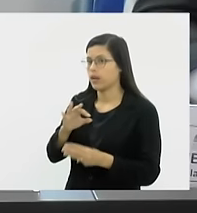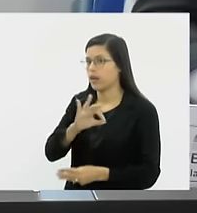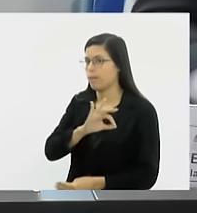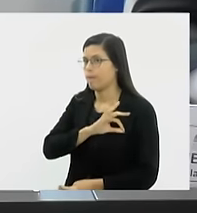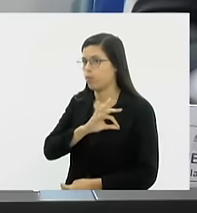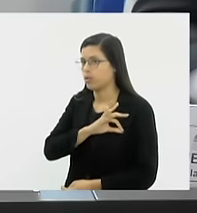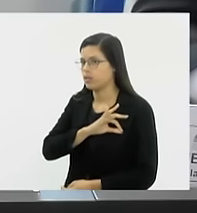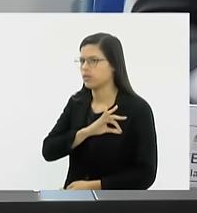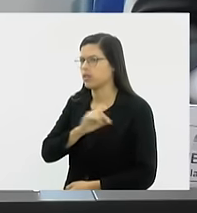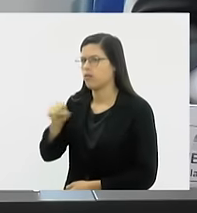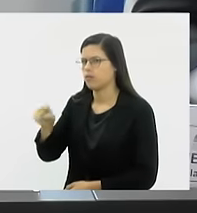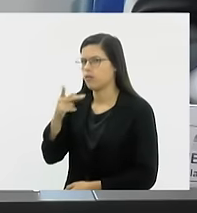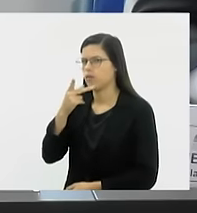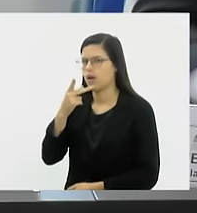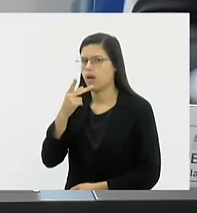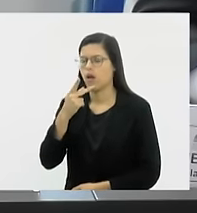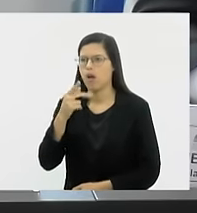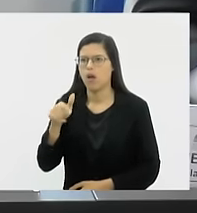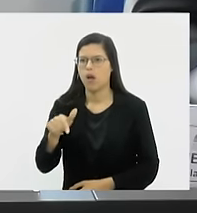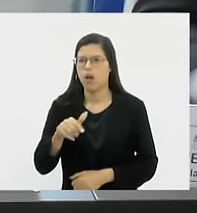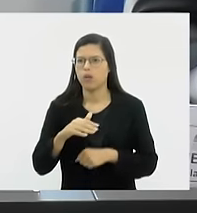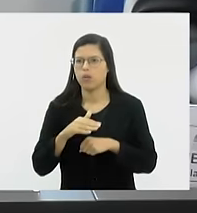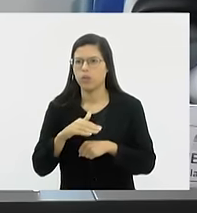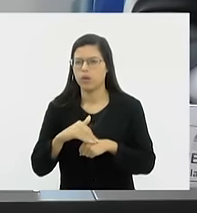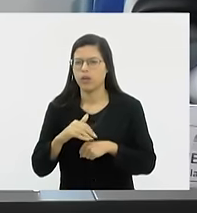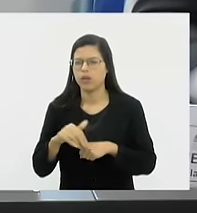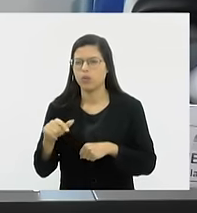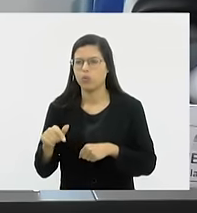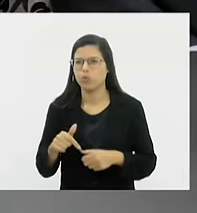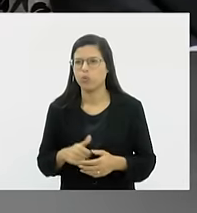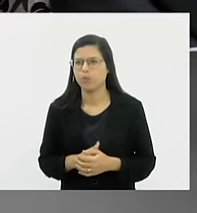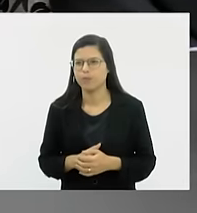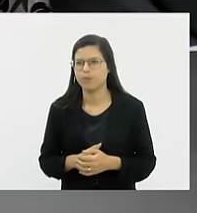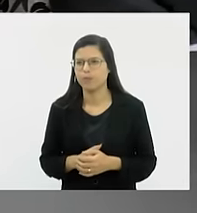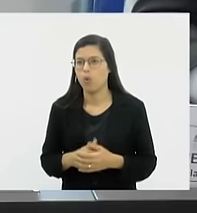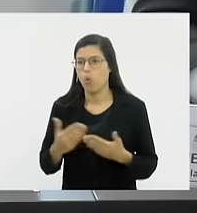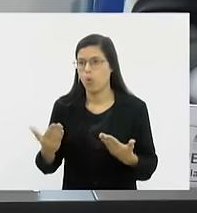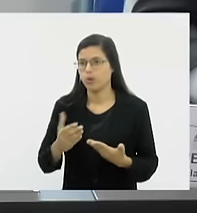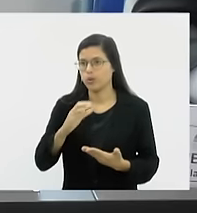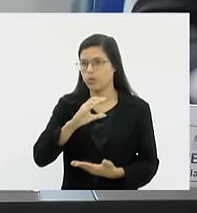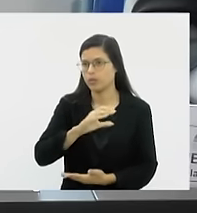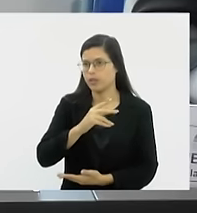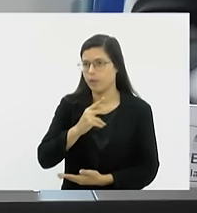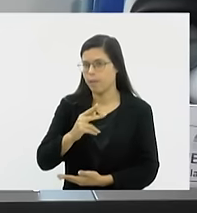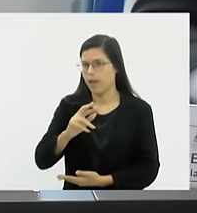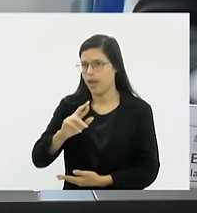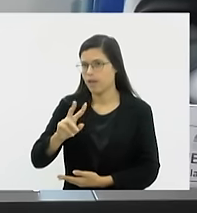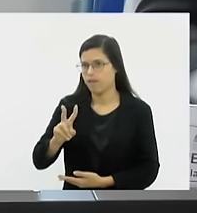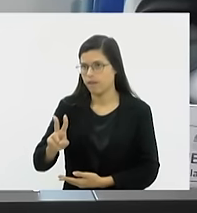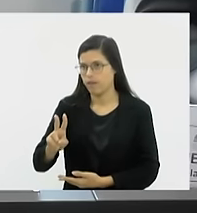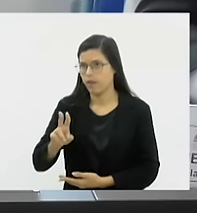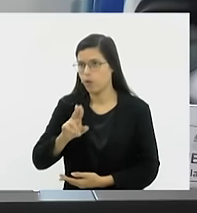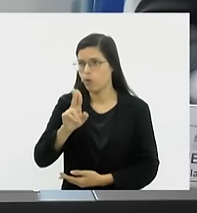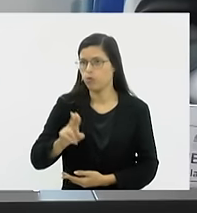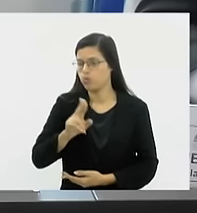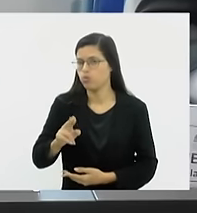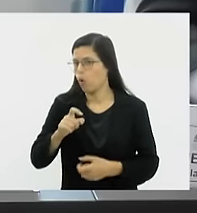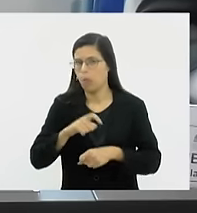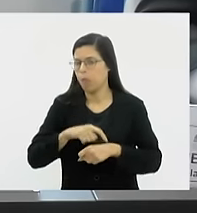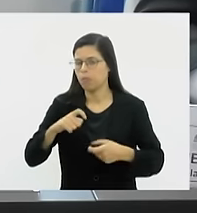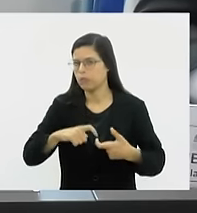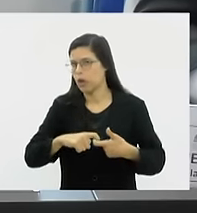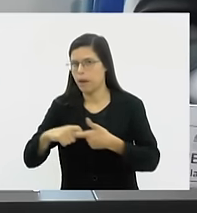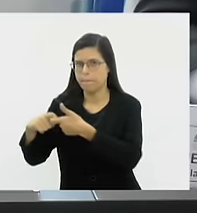dirigir aqui ao meu querido coronel. Hoje o CPRV utilizou em algum momento algum reboque na sua